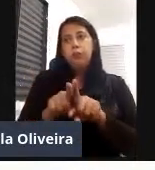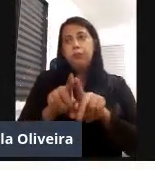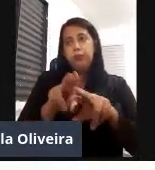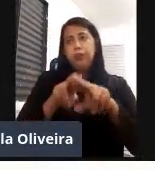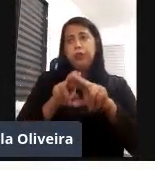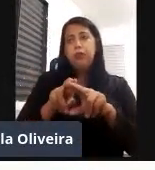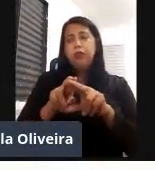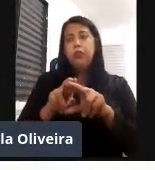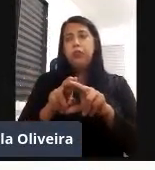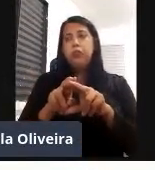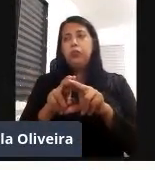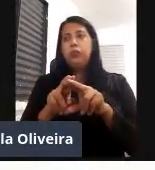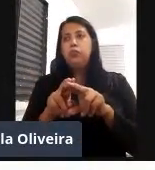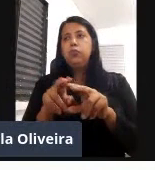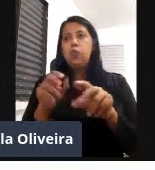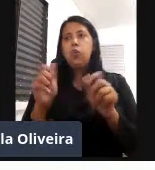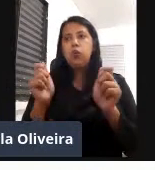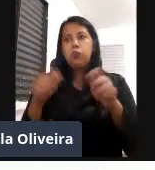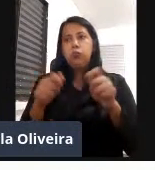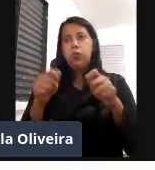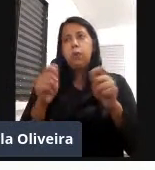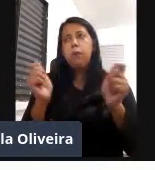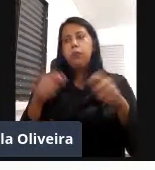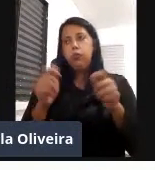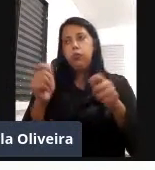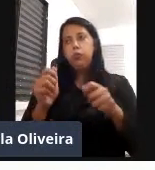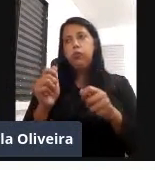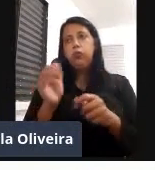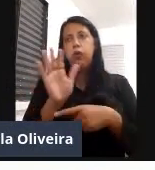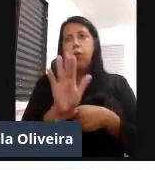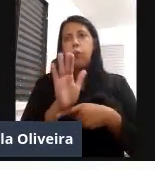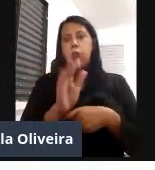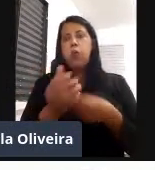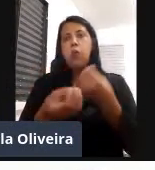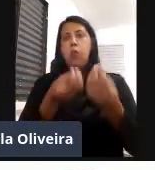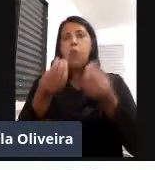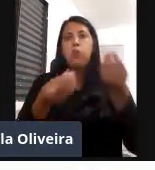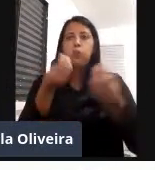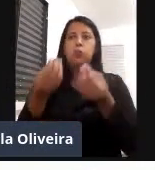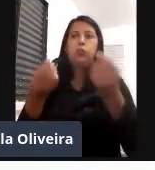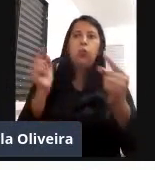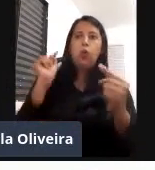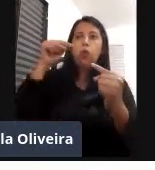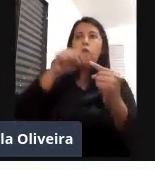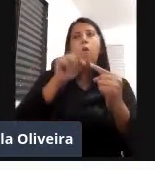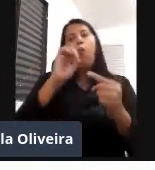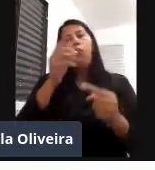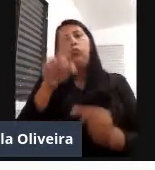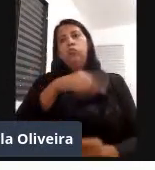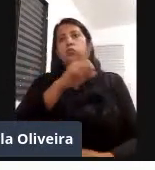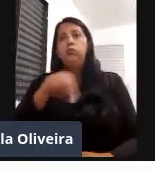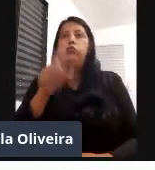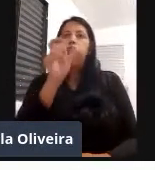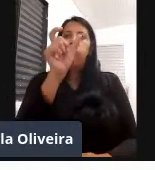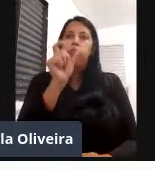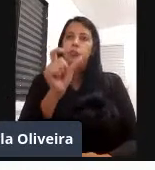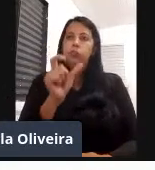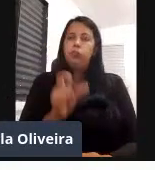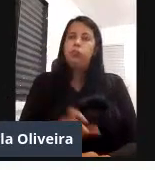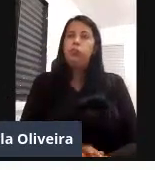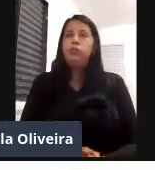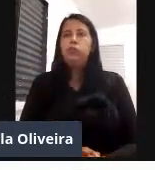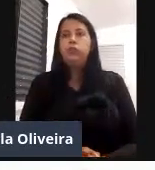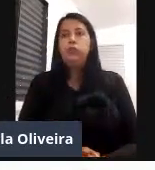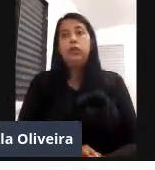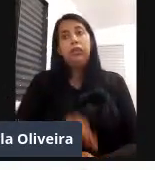para melhor, para que minha busca seja mais precisa. Tá? E aí, claro que quando eu não coloco esses